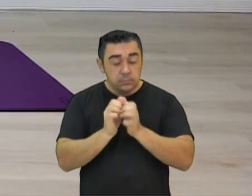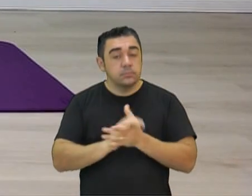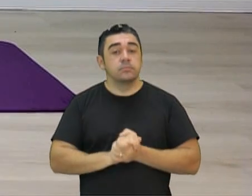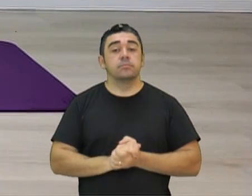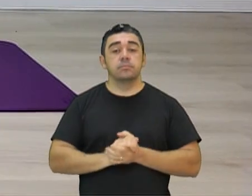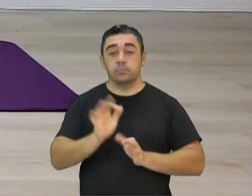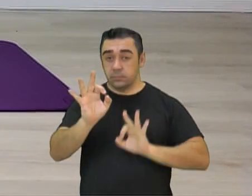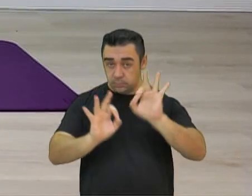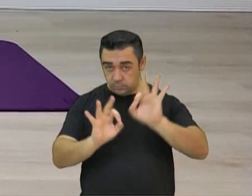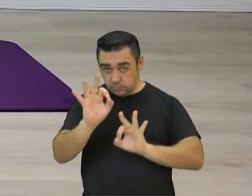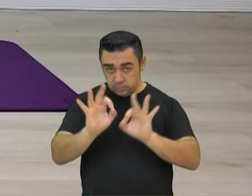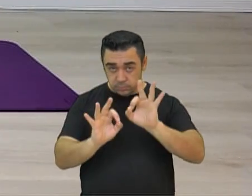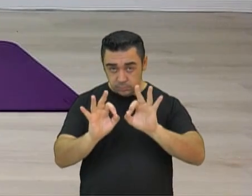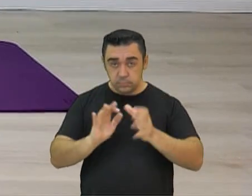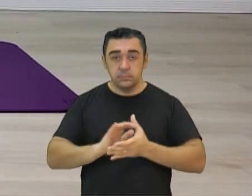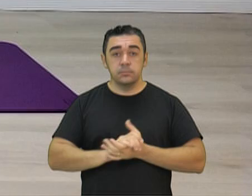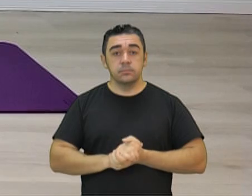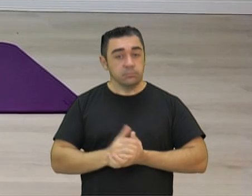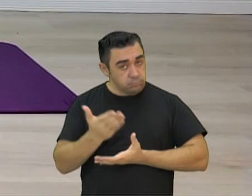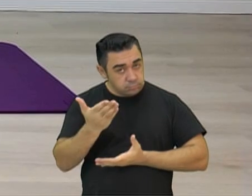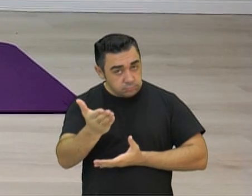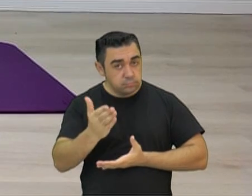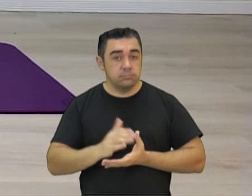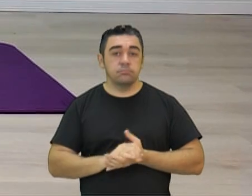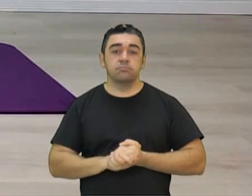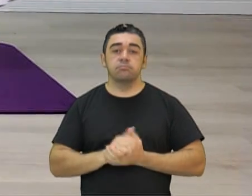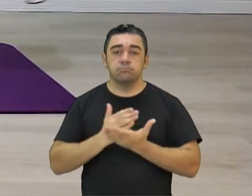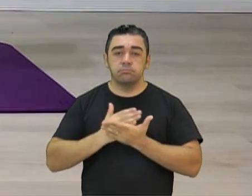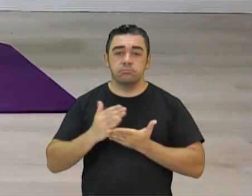Prepara. Vai. Foi.